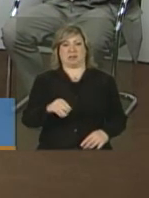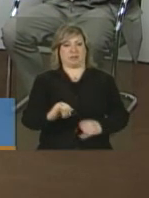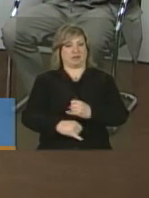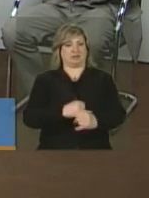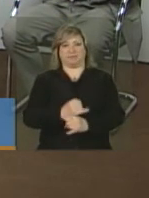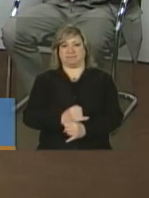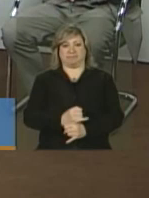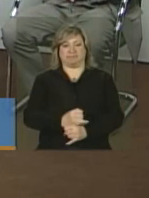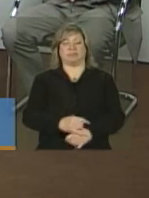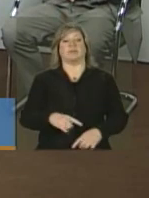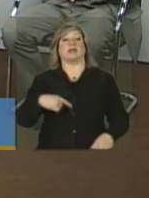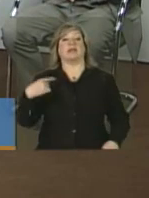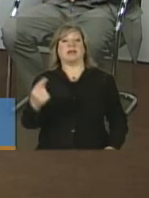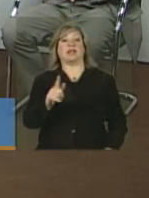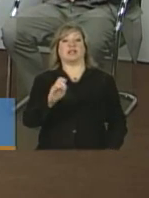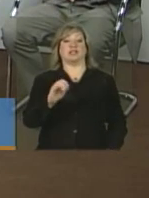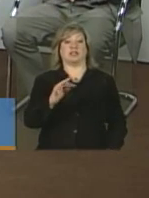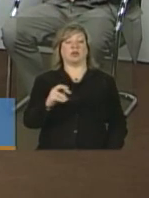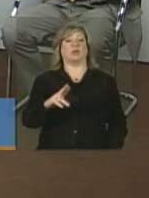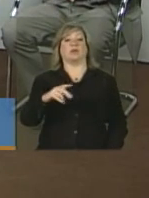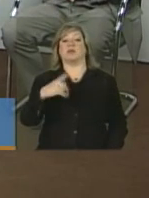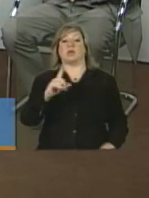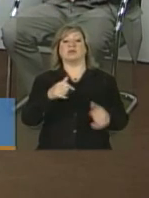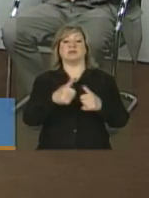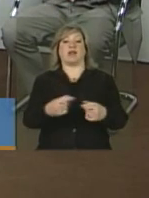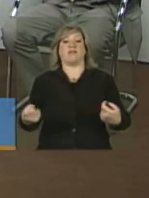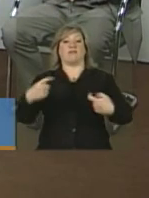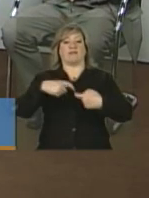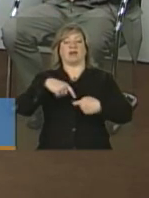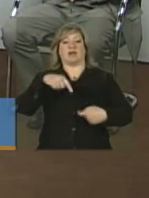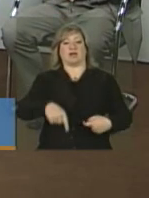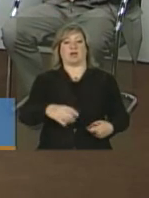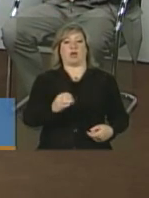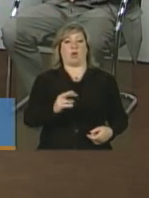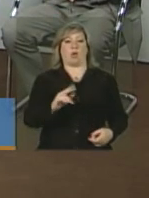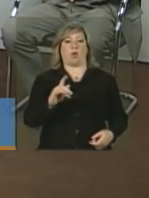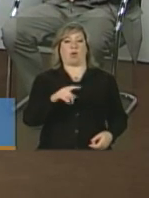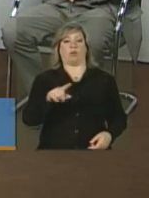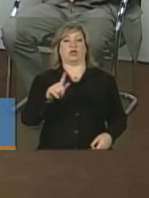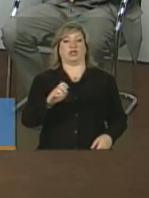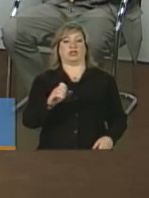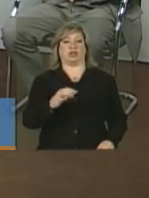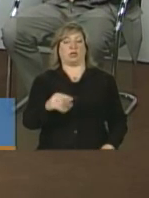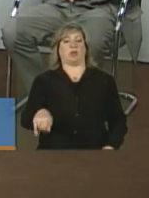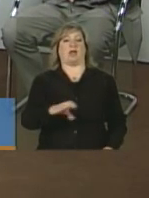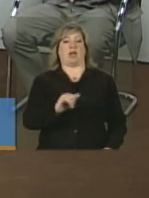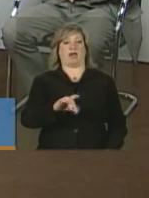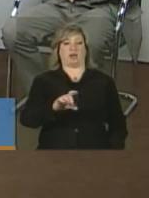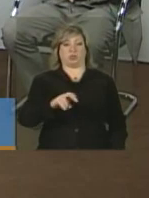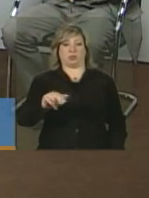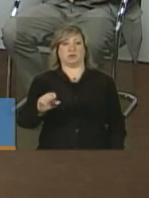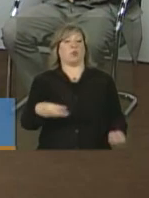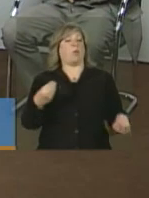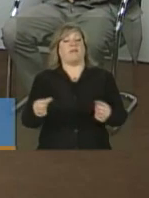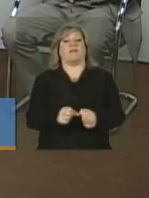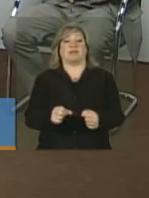gestor do município não encontra-se vinculado no órgão gestor do CadSUAS. Como devemos